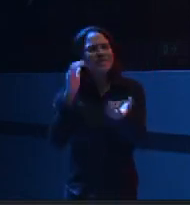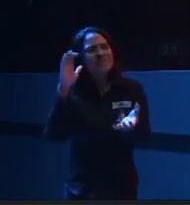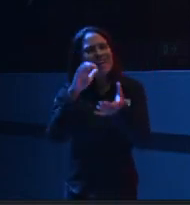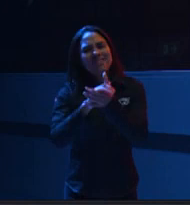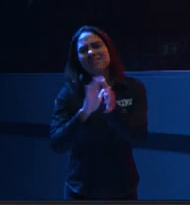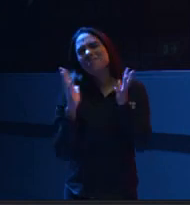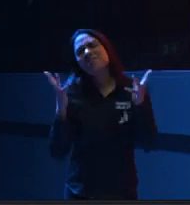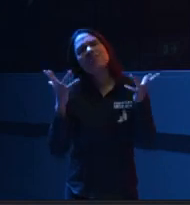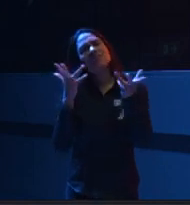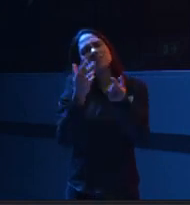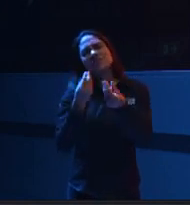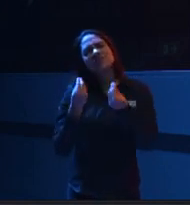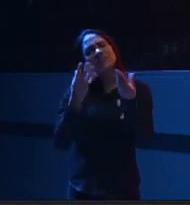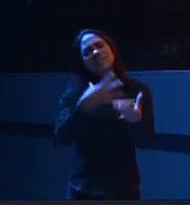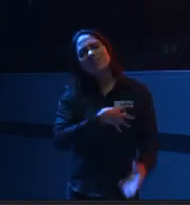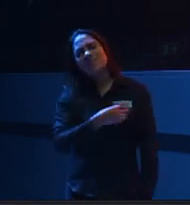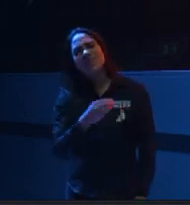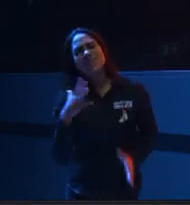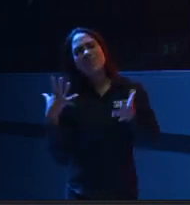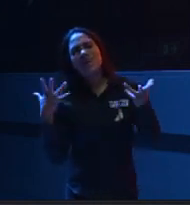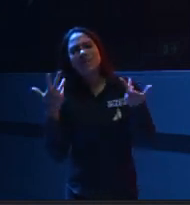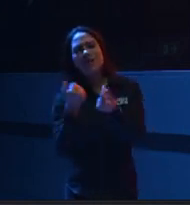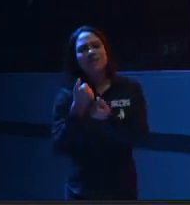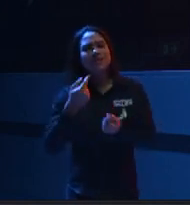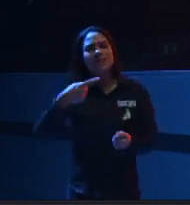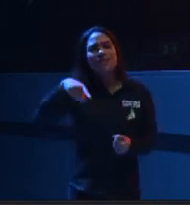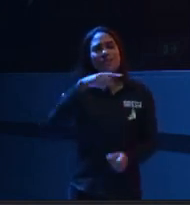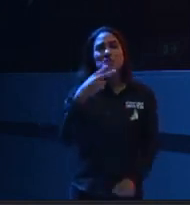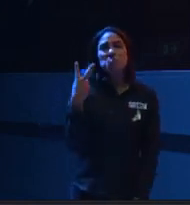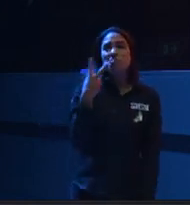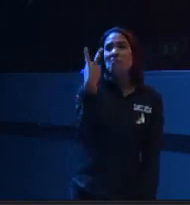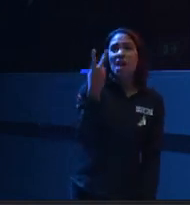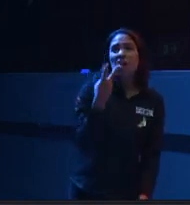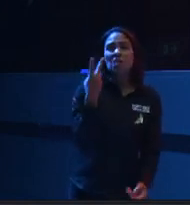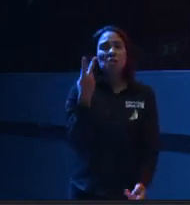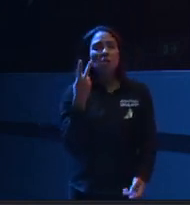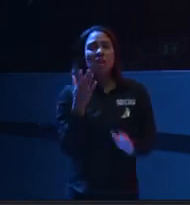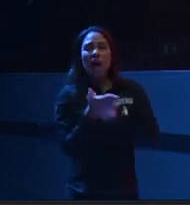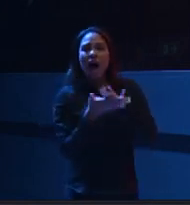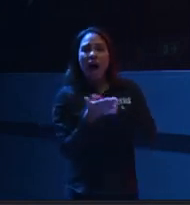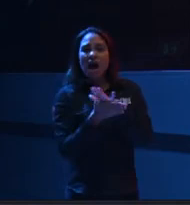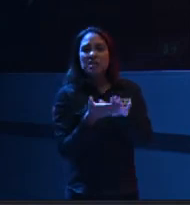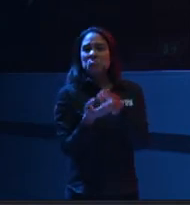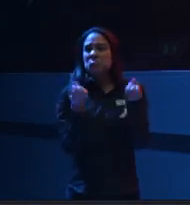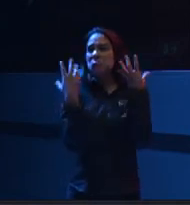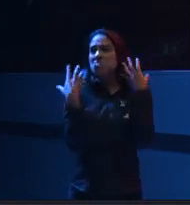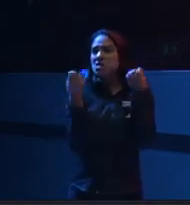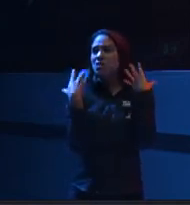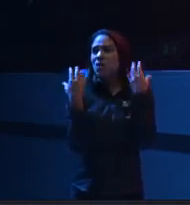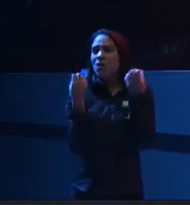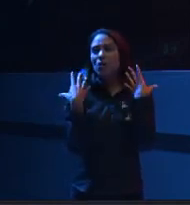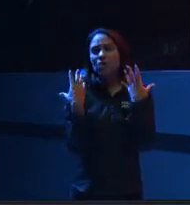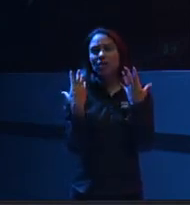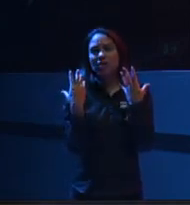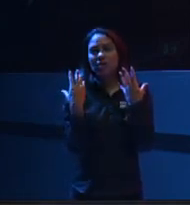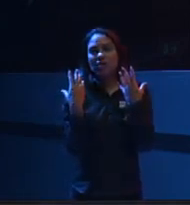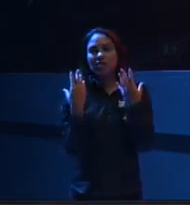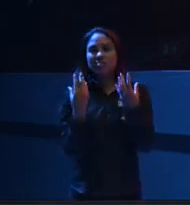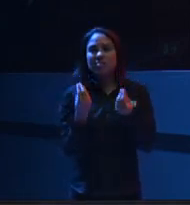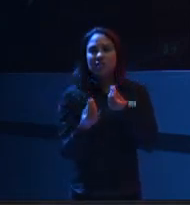Deus Pires maravilhosos e você não valoriza a gente e você não dá prioridade a eles você desperdício